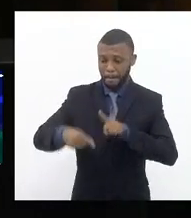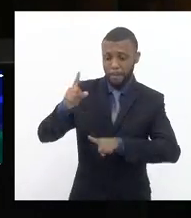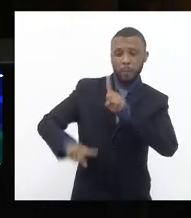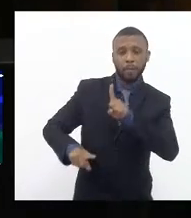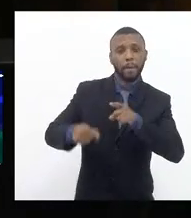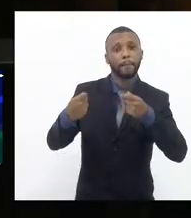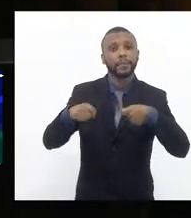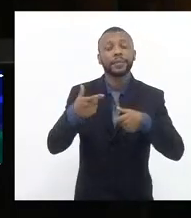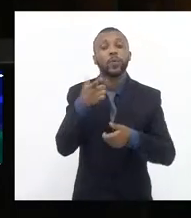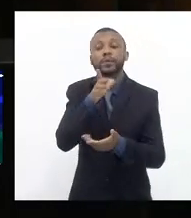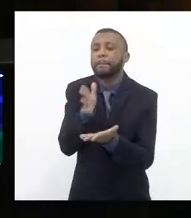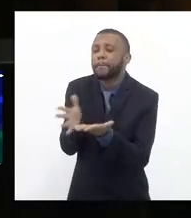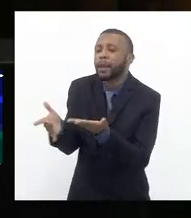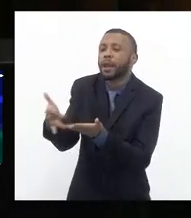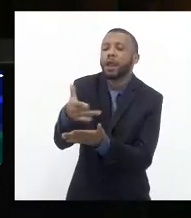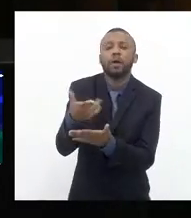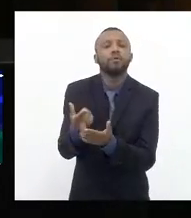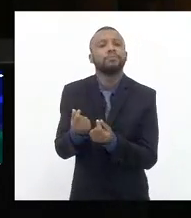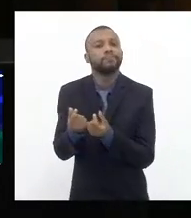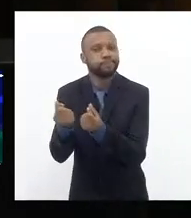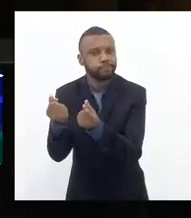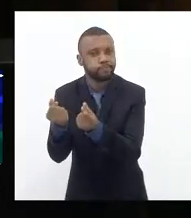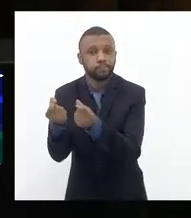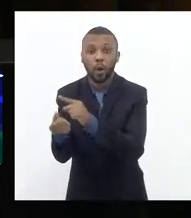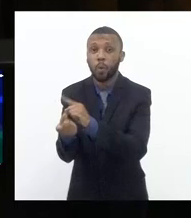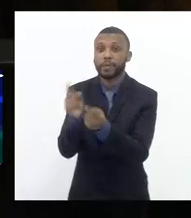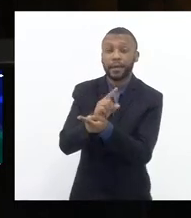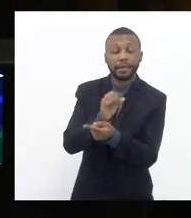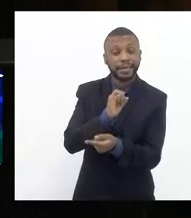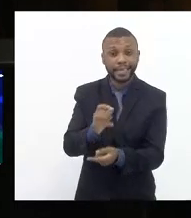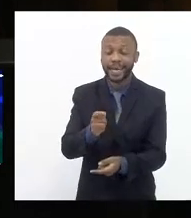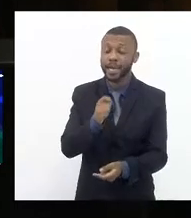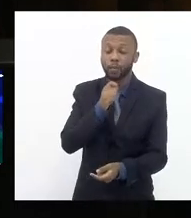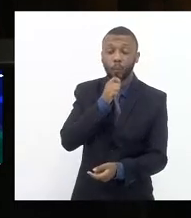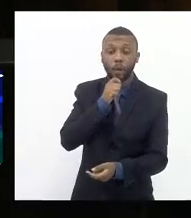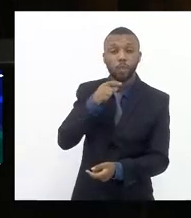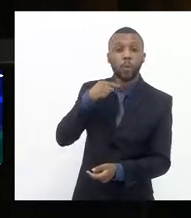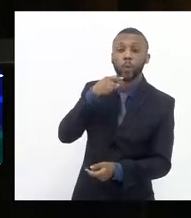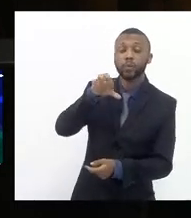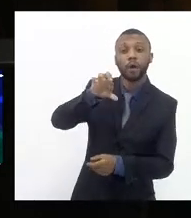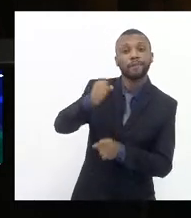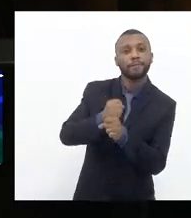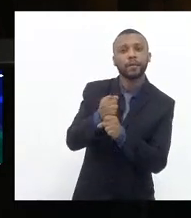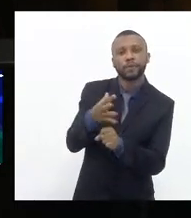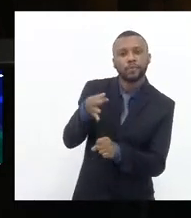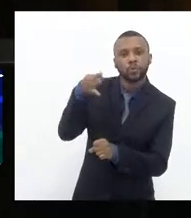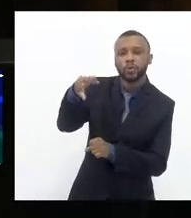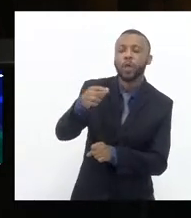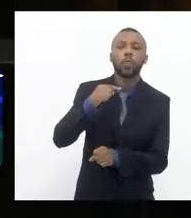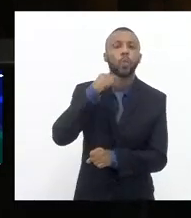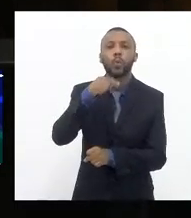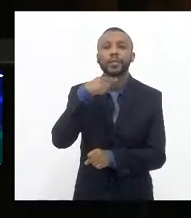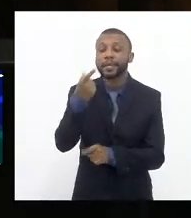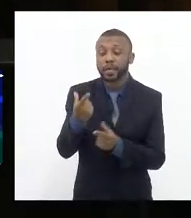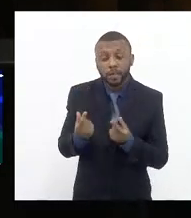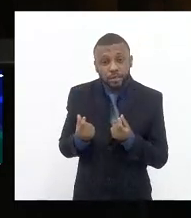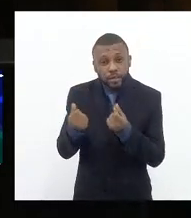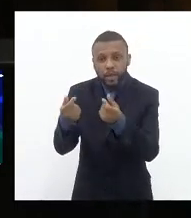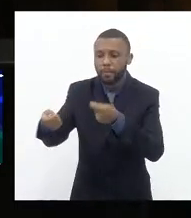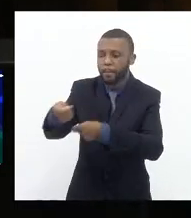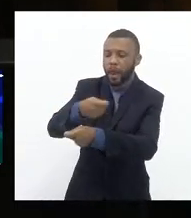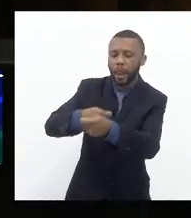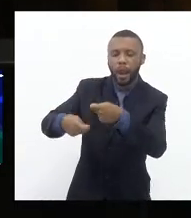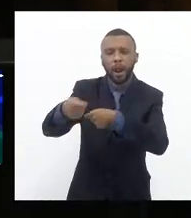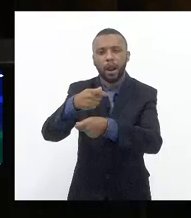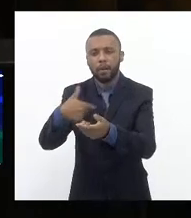gerar receita, porque, do contrário, se o Estado, ao longo dos 9 anos seguintes, não gerar receitas novas,